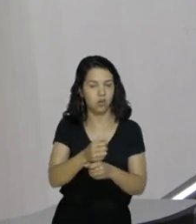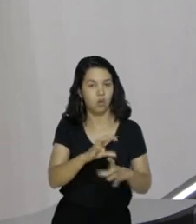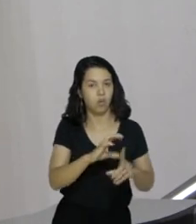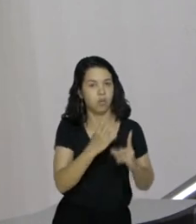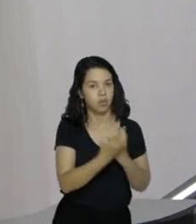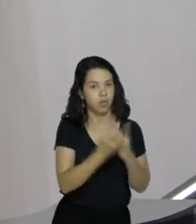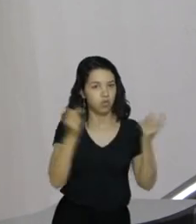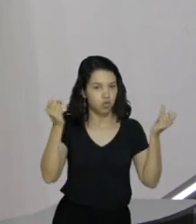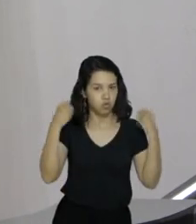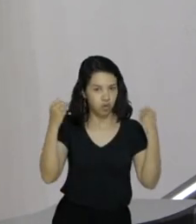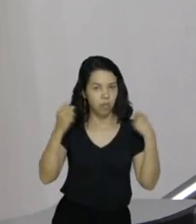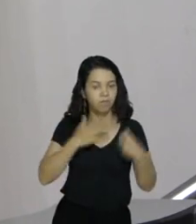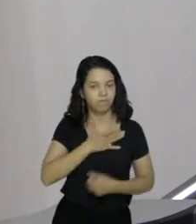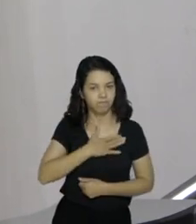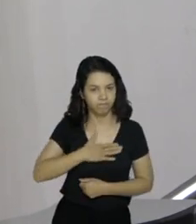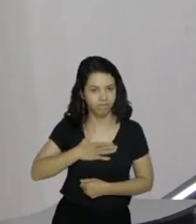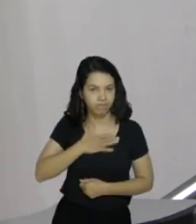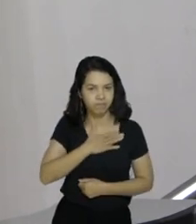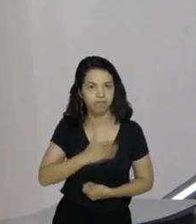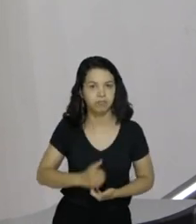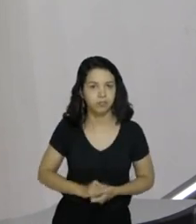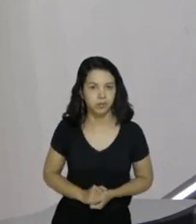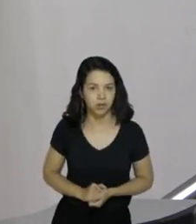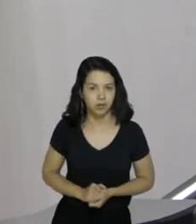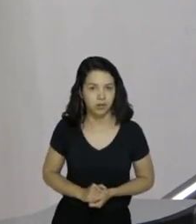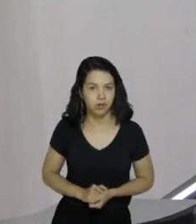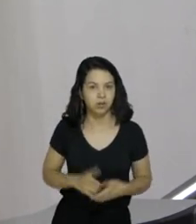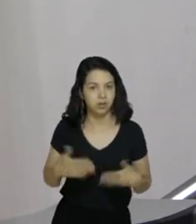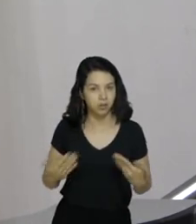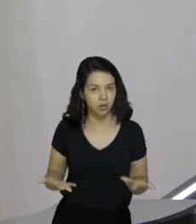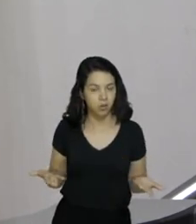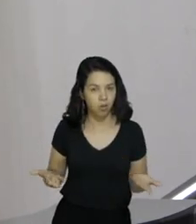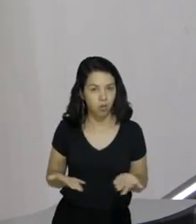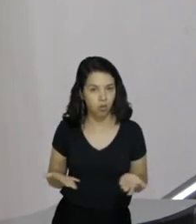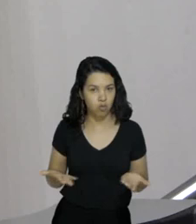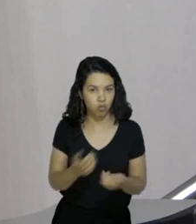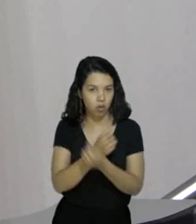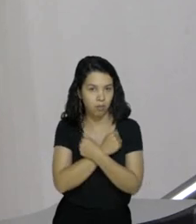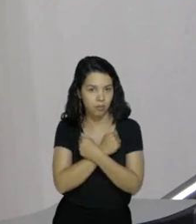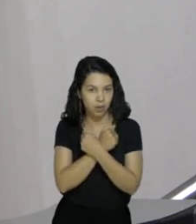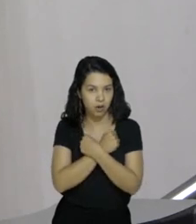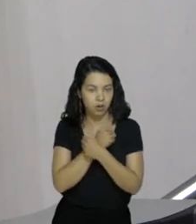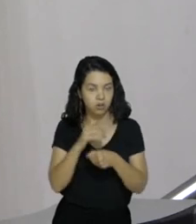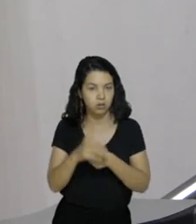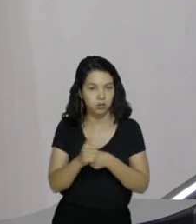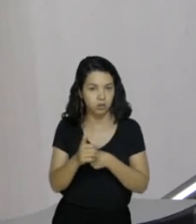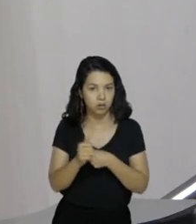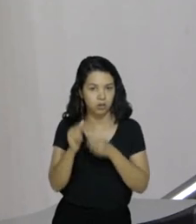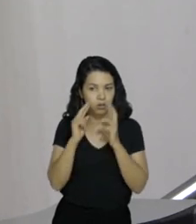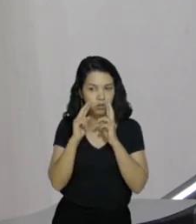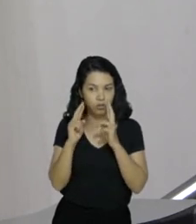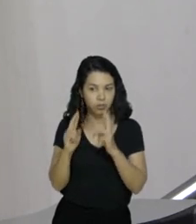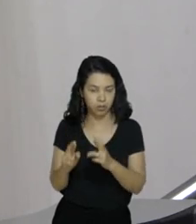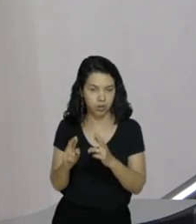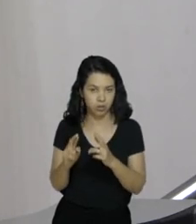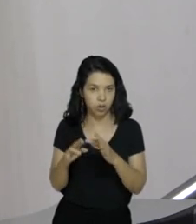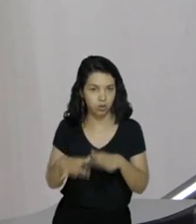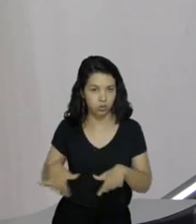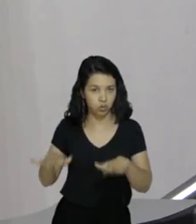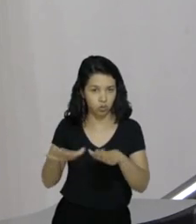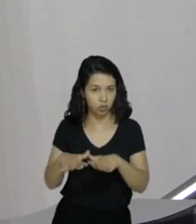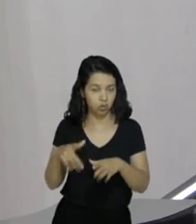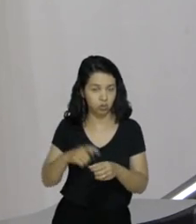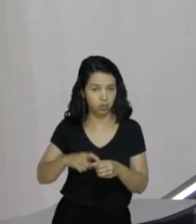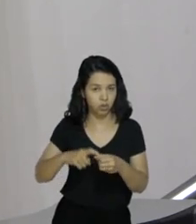e catarinense. Deixo aqui o meu abraço, o meu carinho, o meu respeito a todos os membros